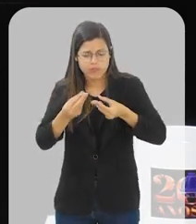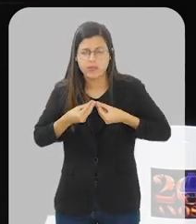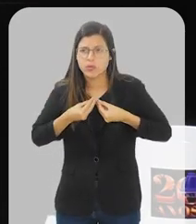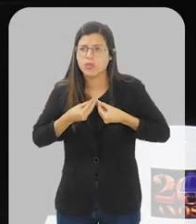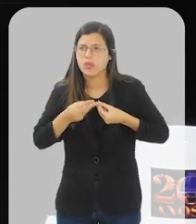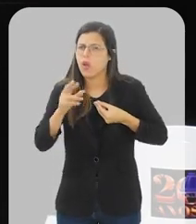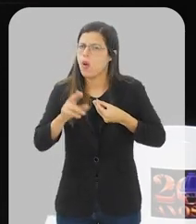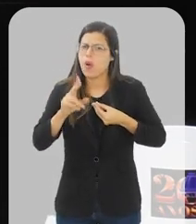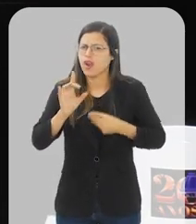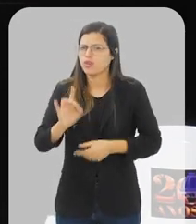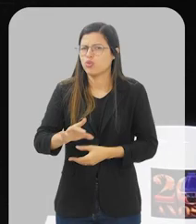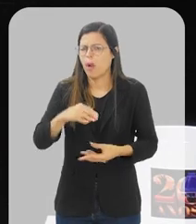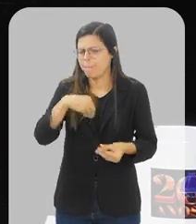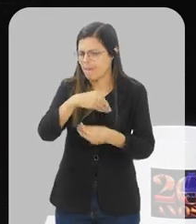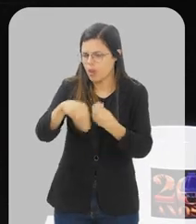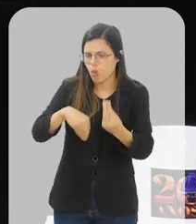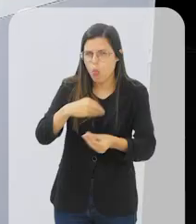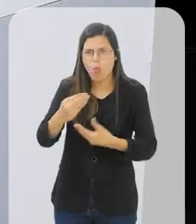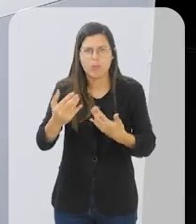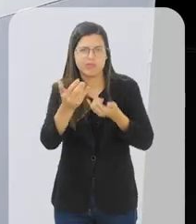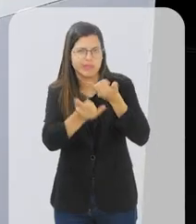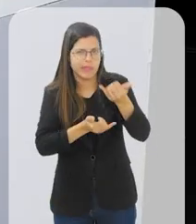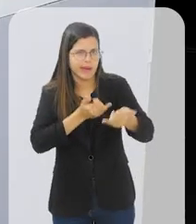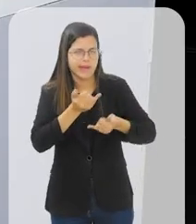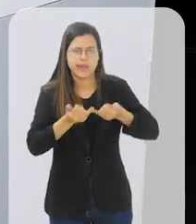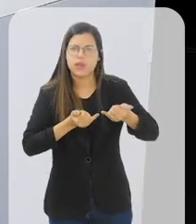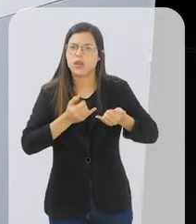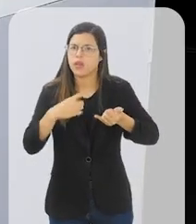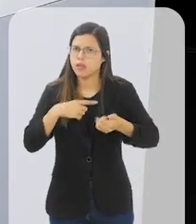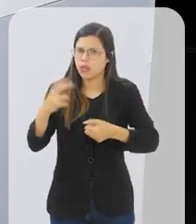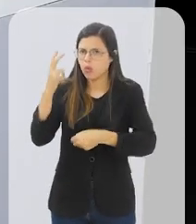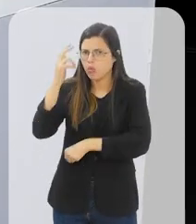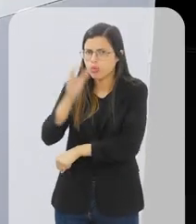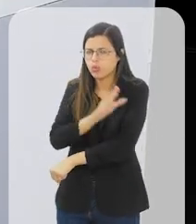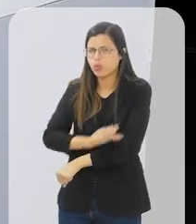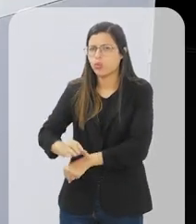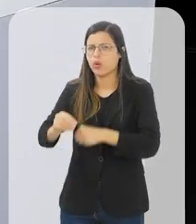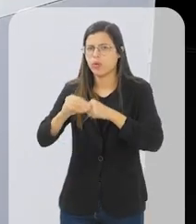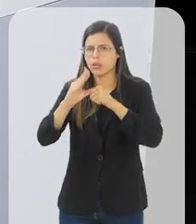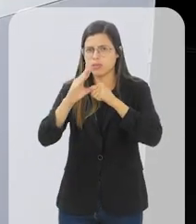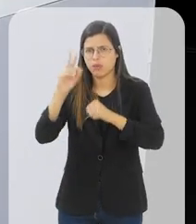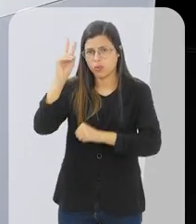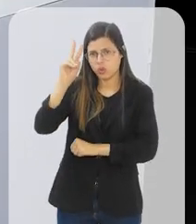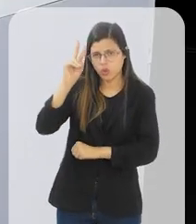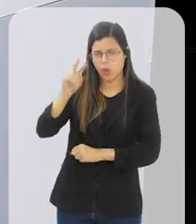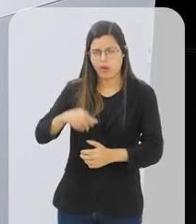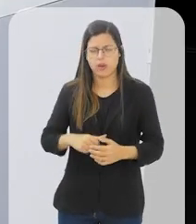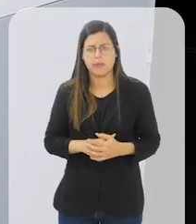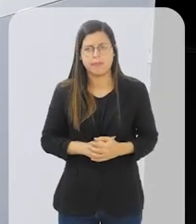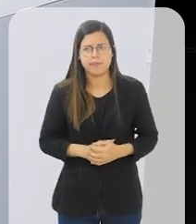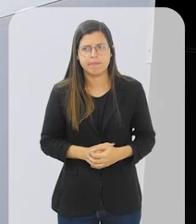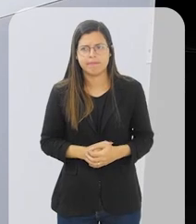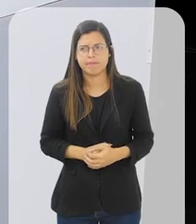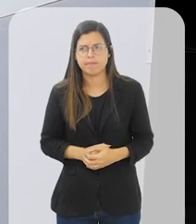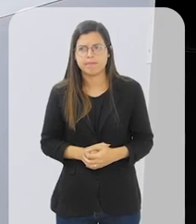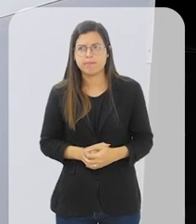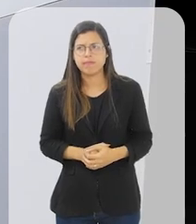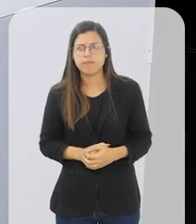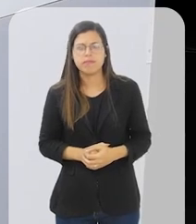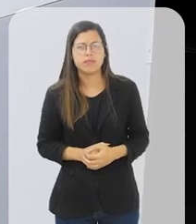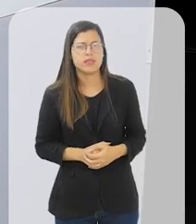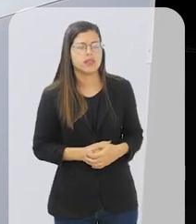fala, não é só farra, não é só diversão. É muita cultura, muito conhecimento, muita história.